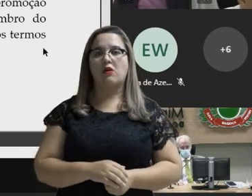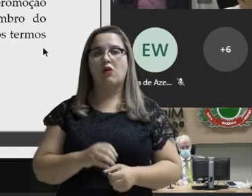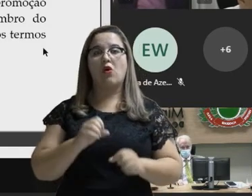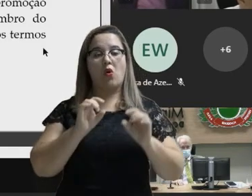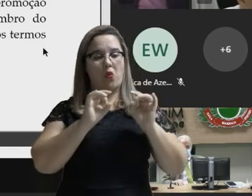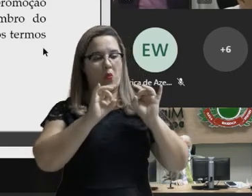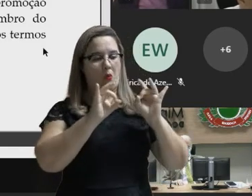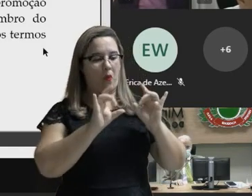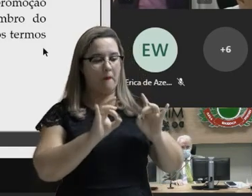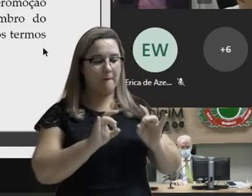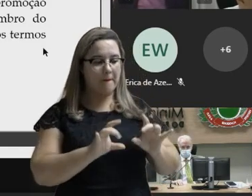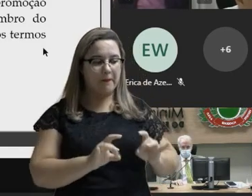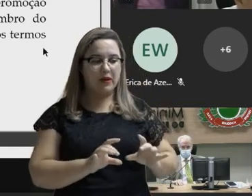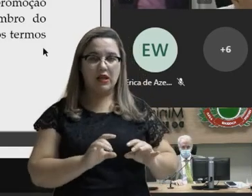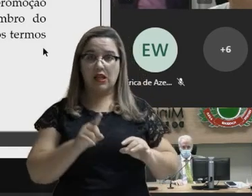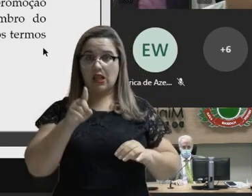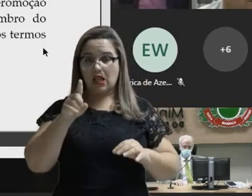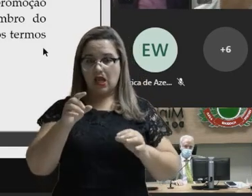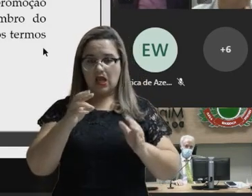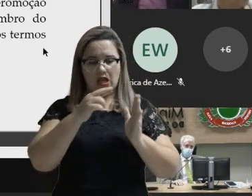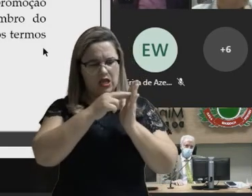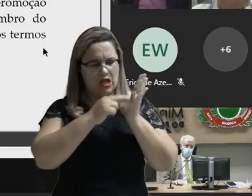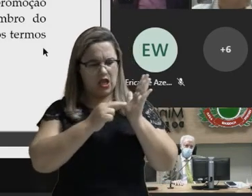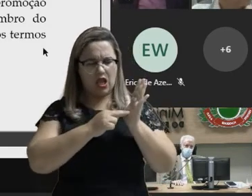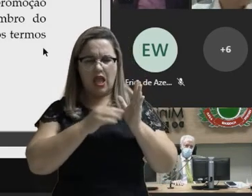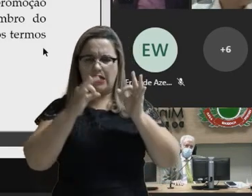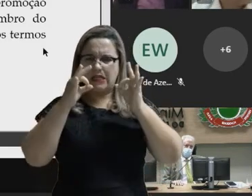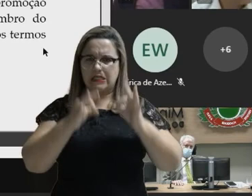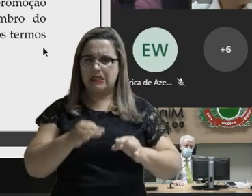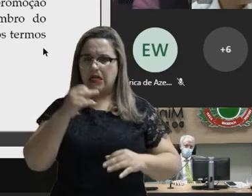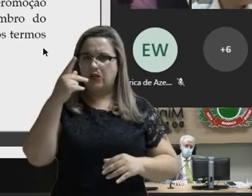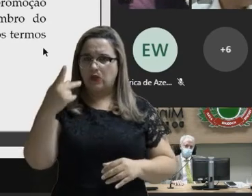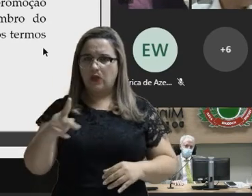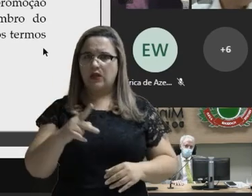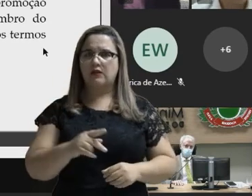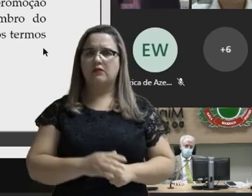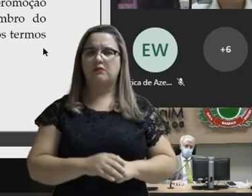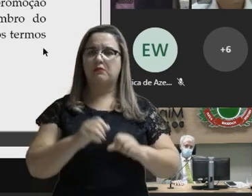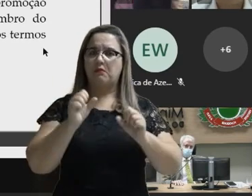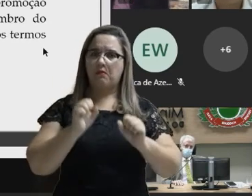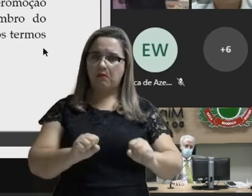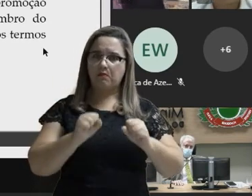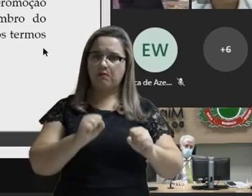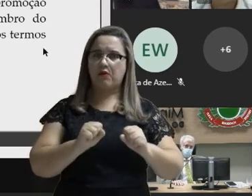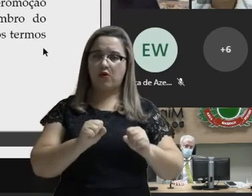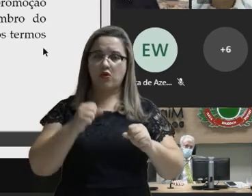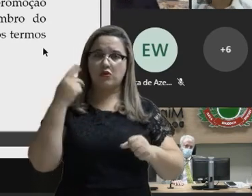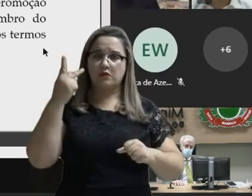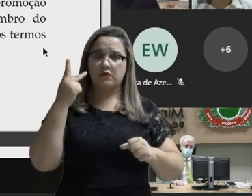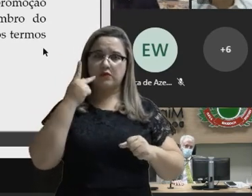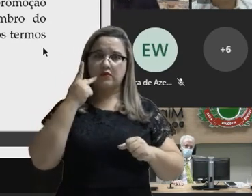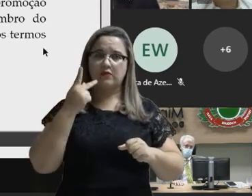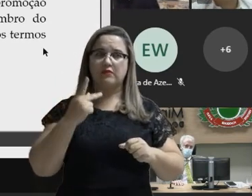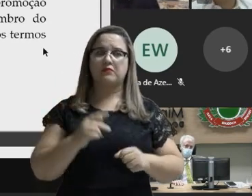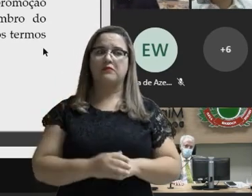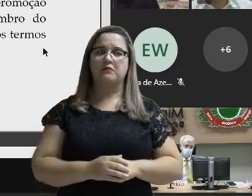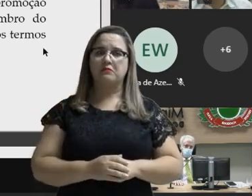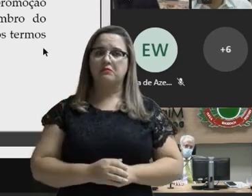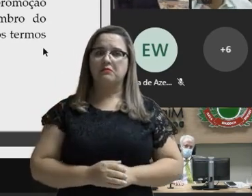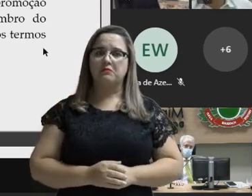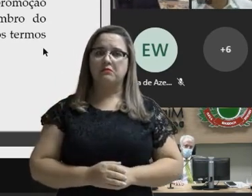as diligências da SEMA para a expedição do licenciamento ambiental, poderá o promotor propor ação civil pública